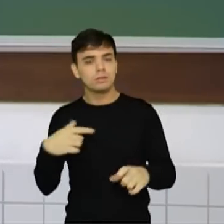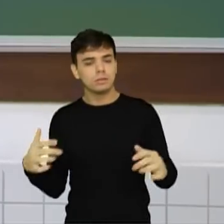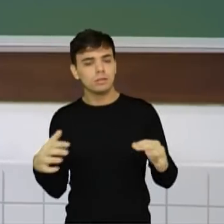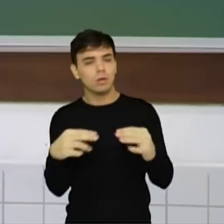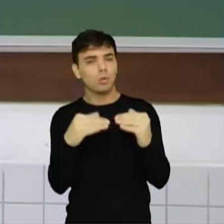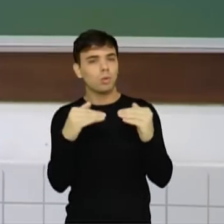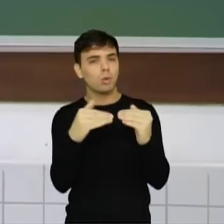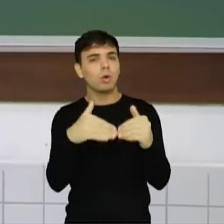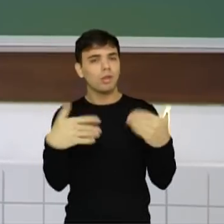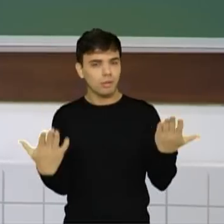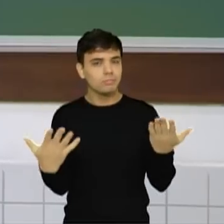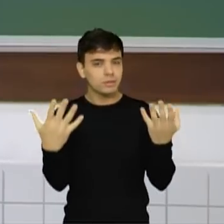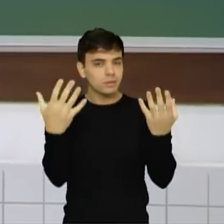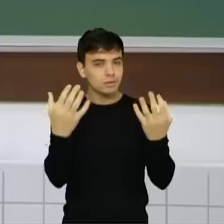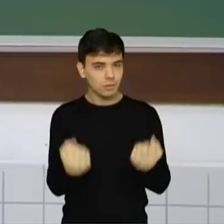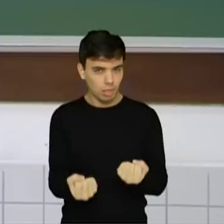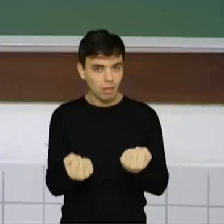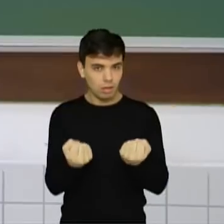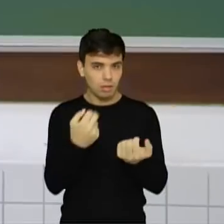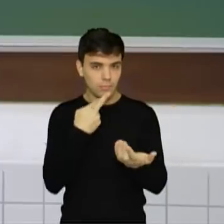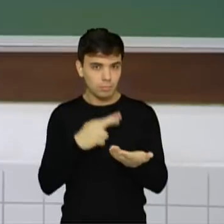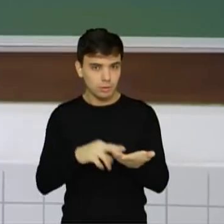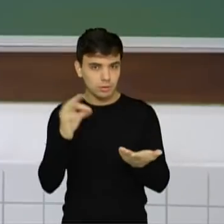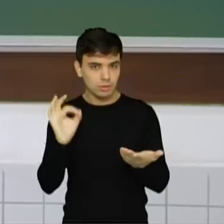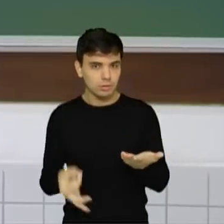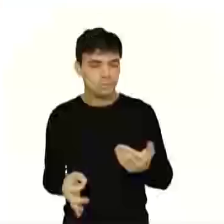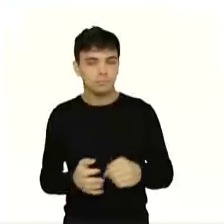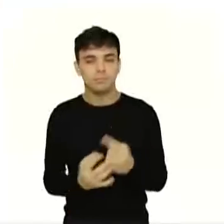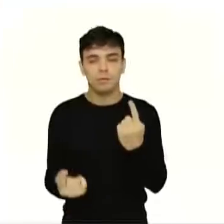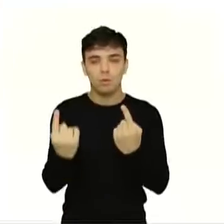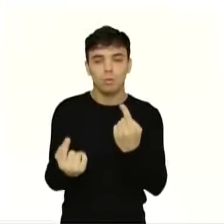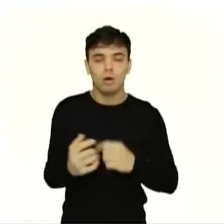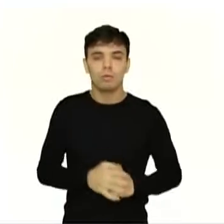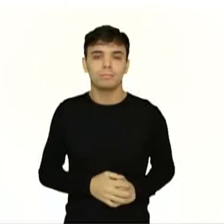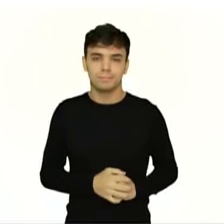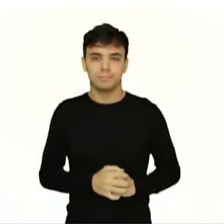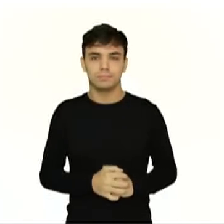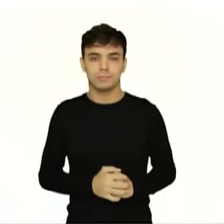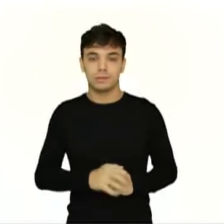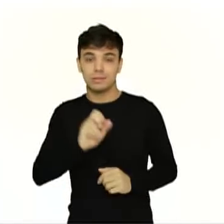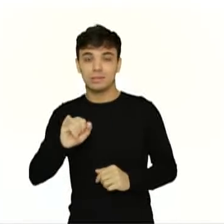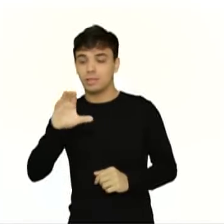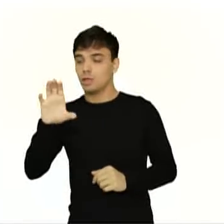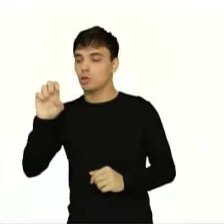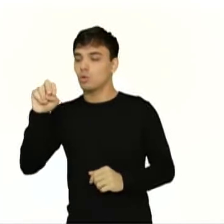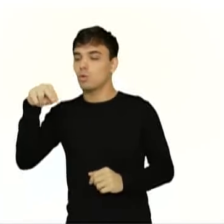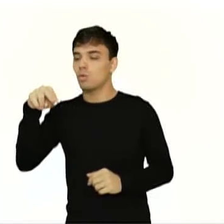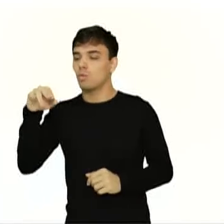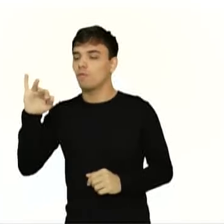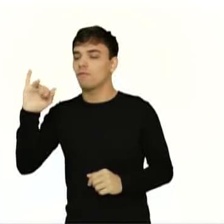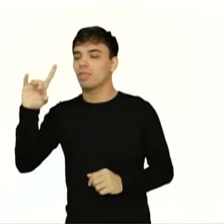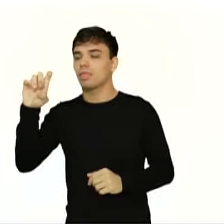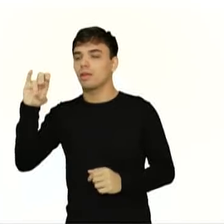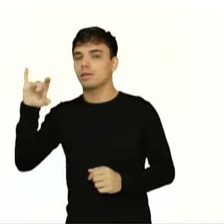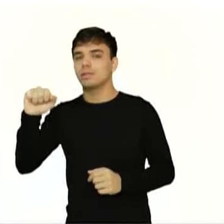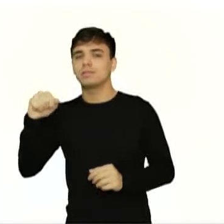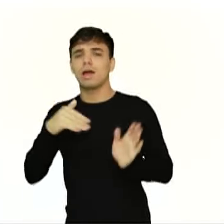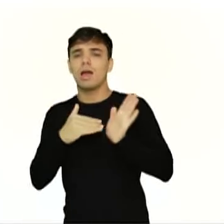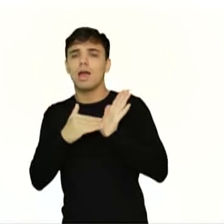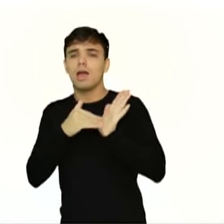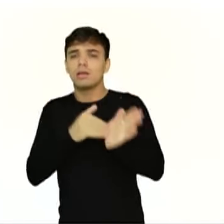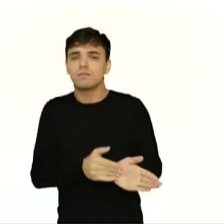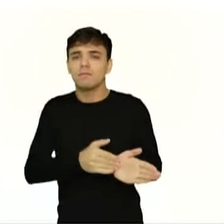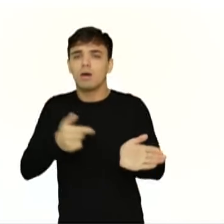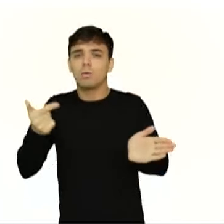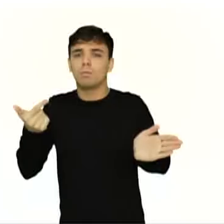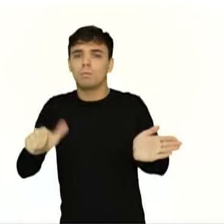texto para que eu possa considerar essa resposta correta. Quais são eles, então? Quando falamos em confidência, falamos de uma infidelidade. E isso